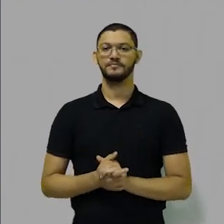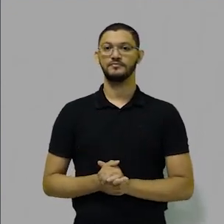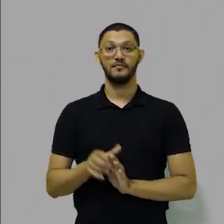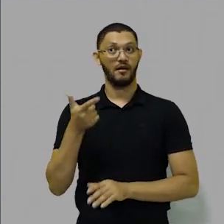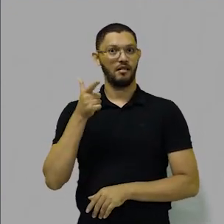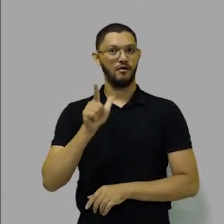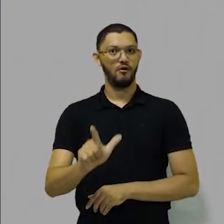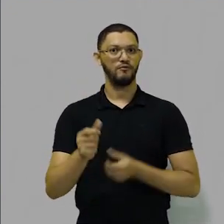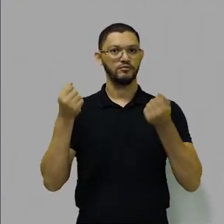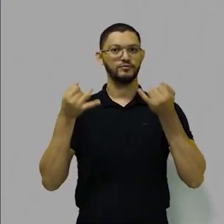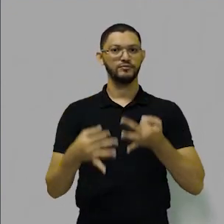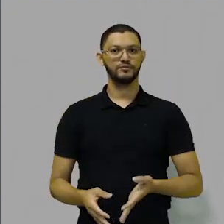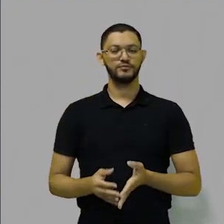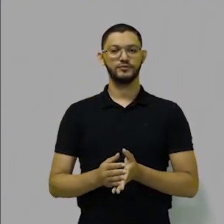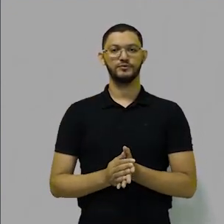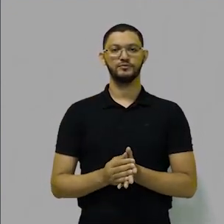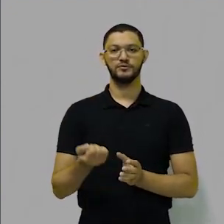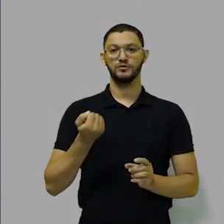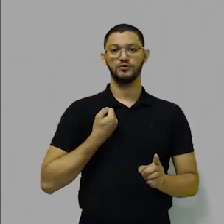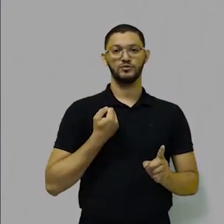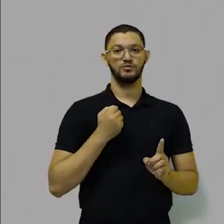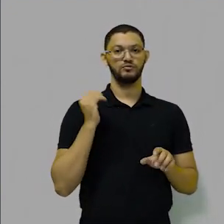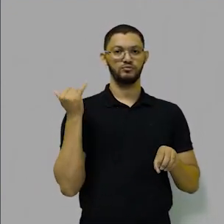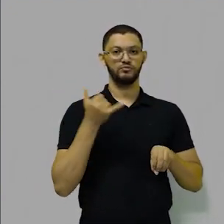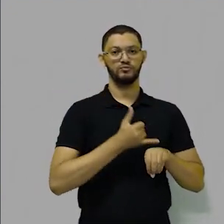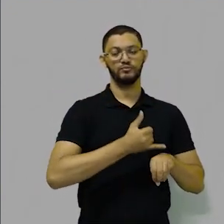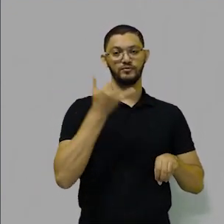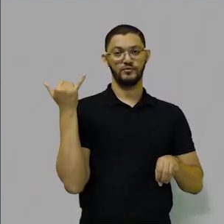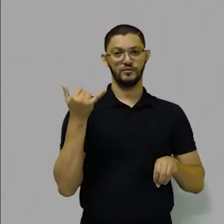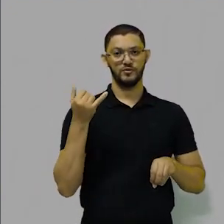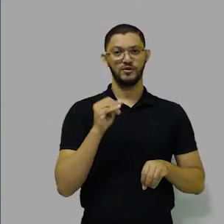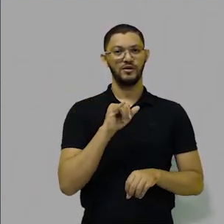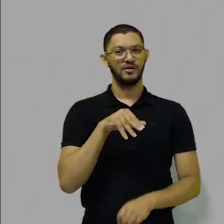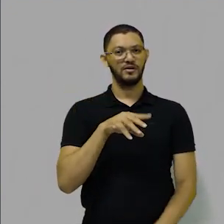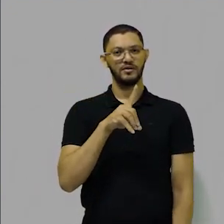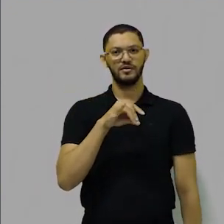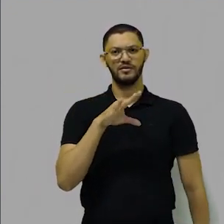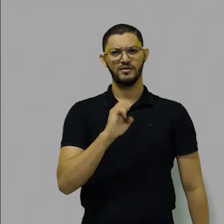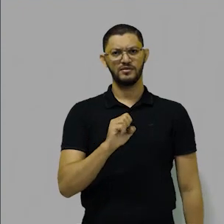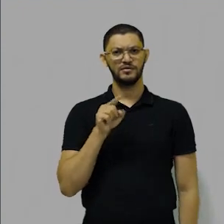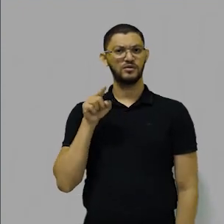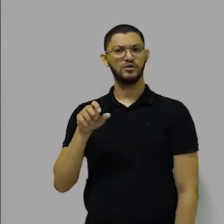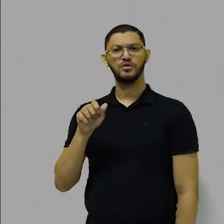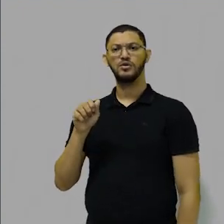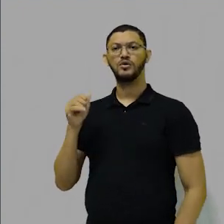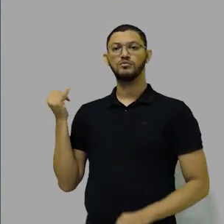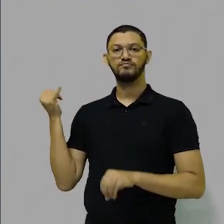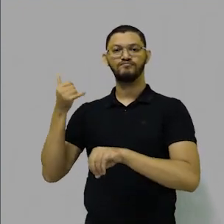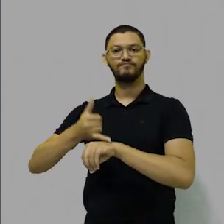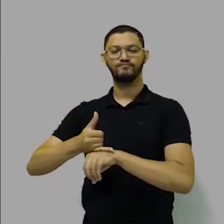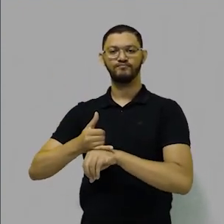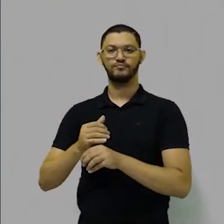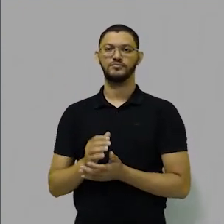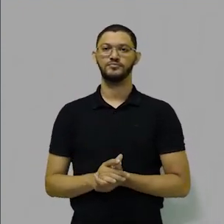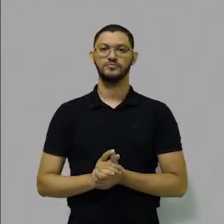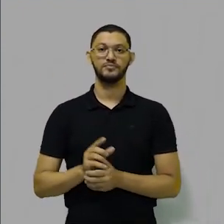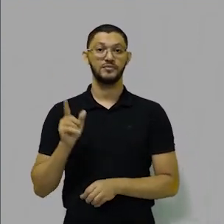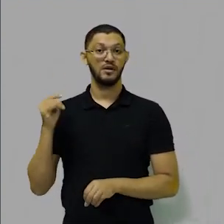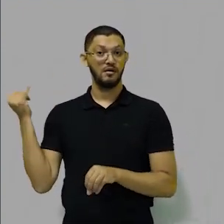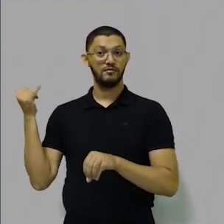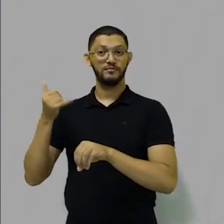uma vez, a carga do cátion se torna o índice do ânion. A carga do